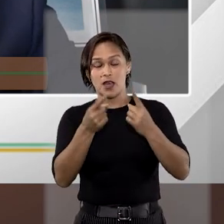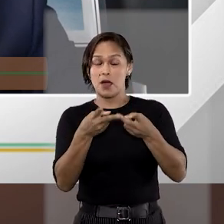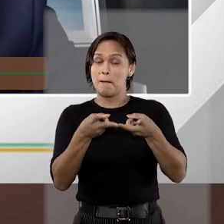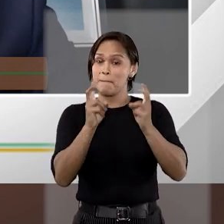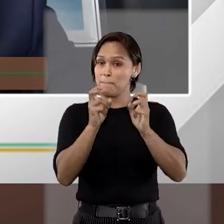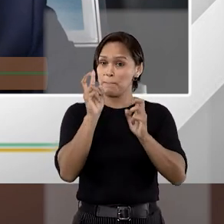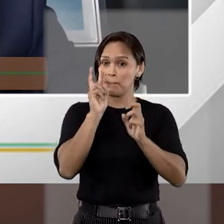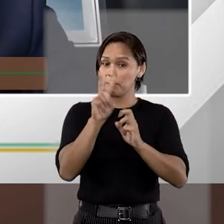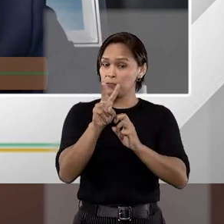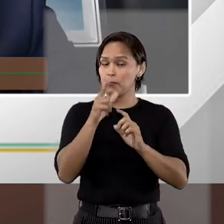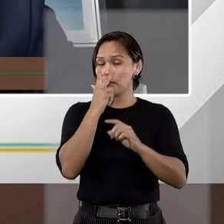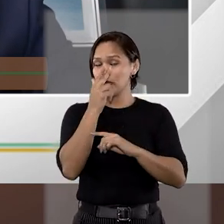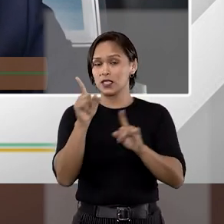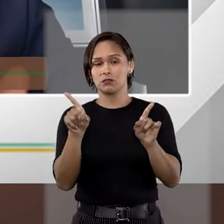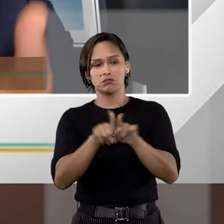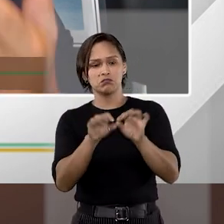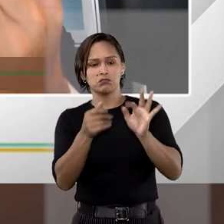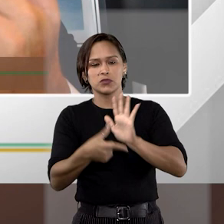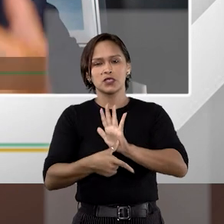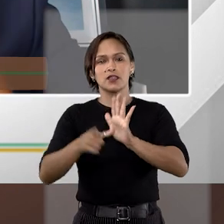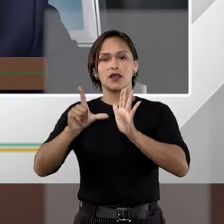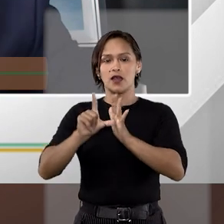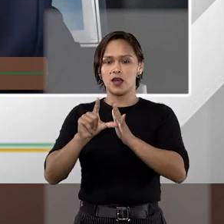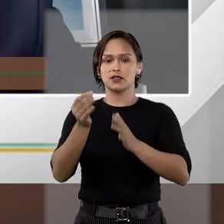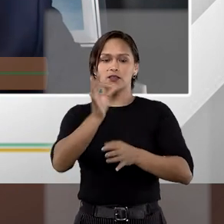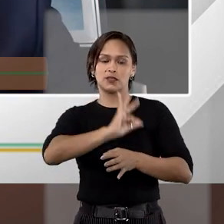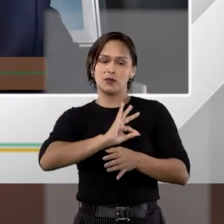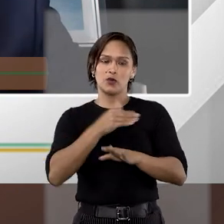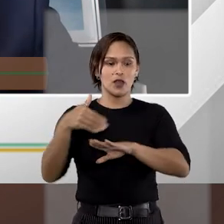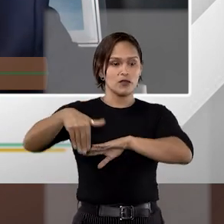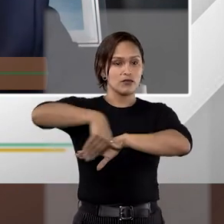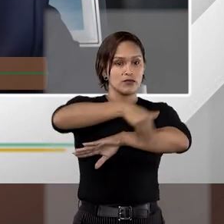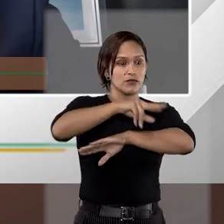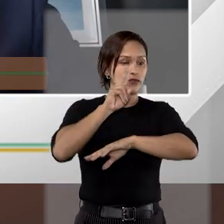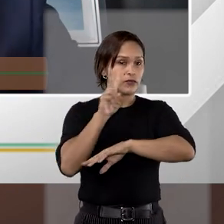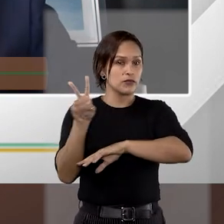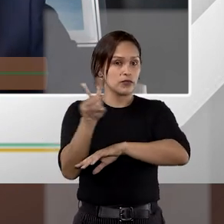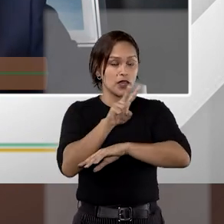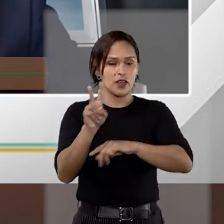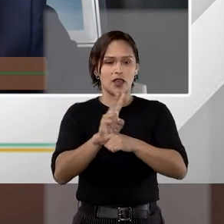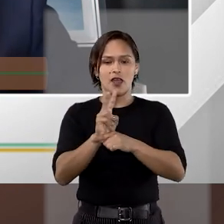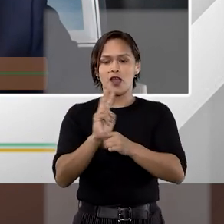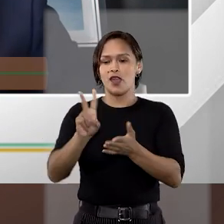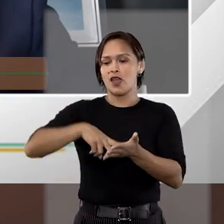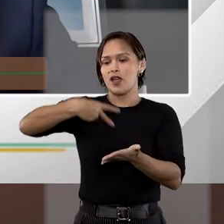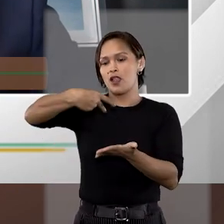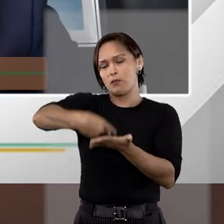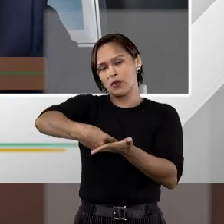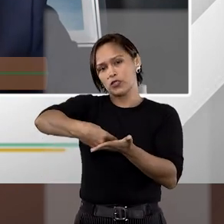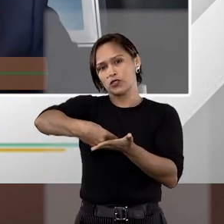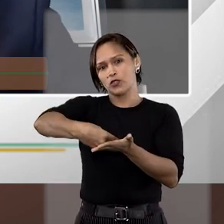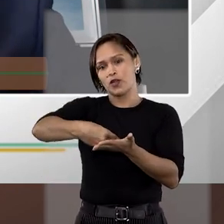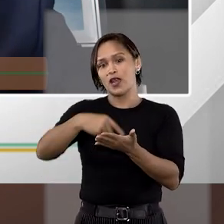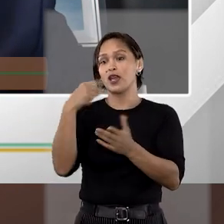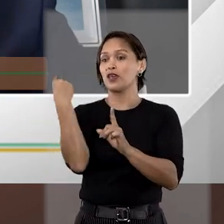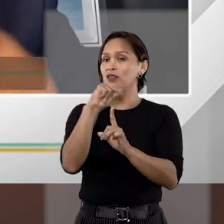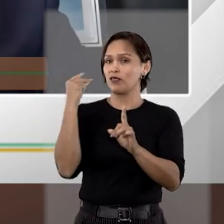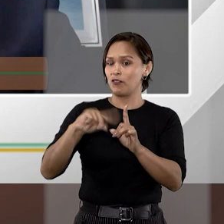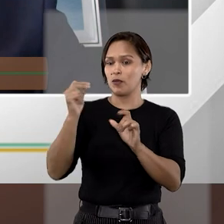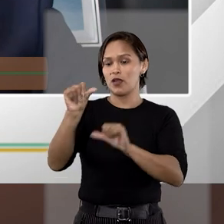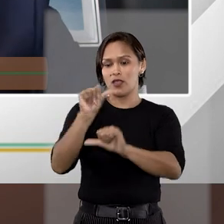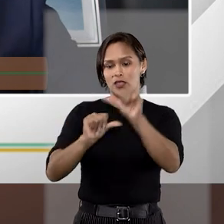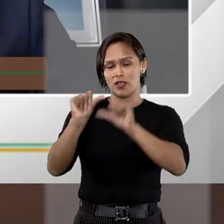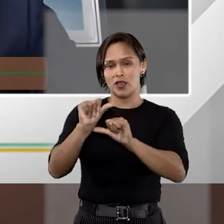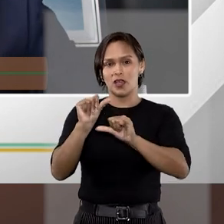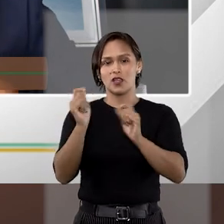aparentemente porque pode ser que momentos antes da Polícia está passando por ali aquela pessoa que estava deitada ao sol é que